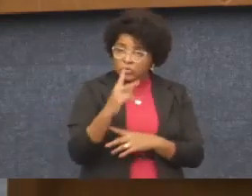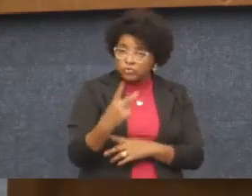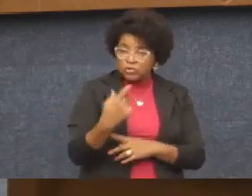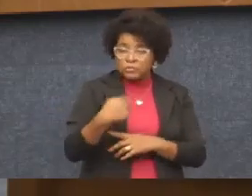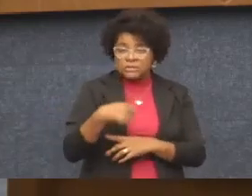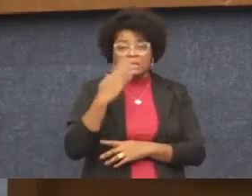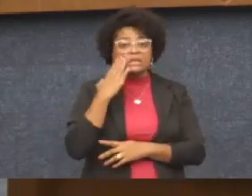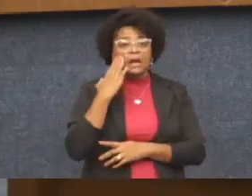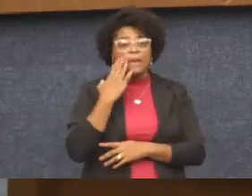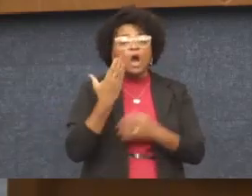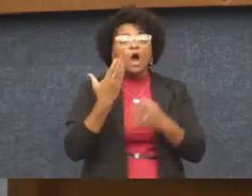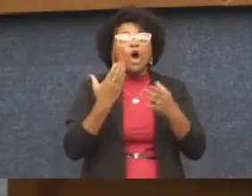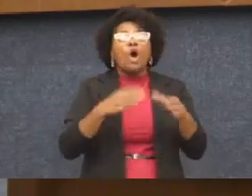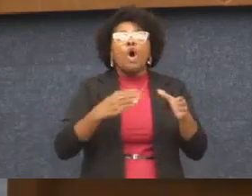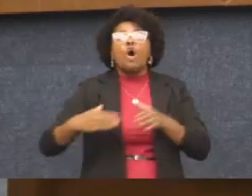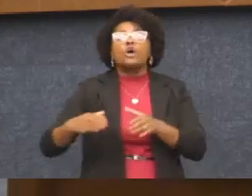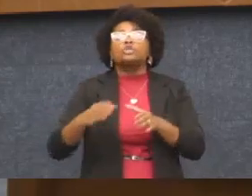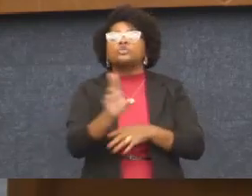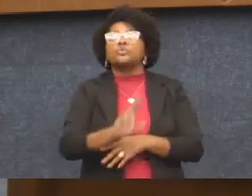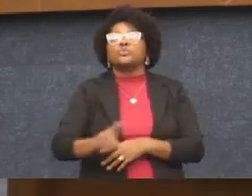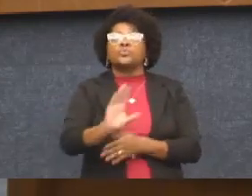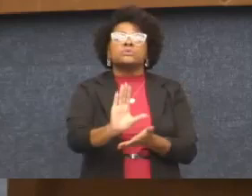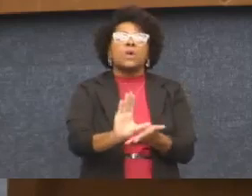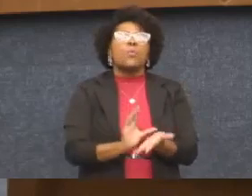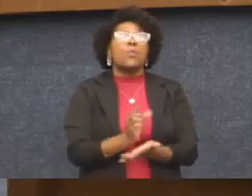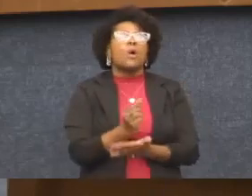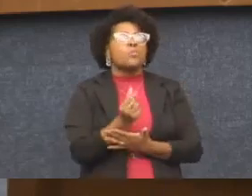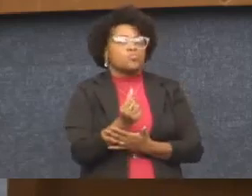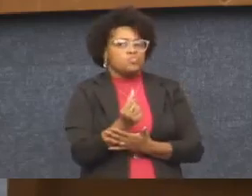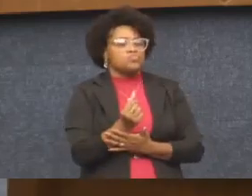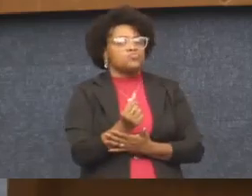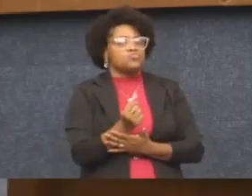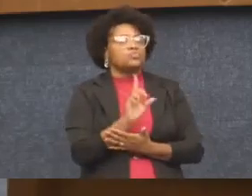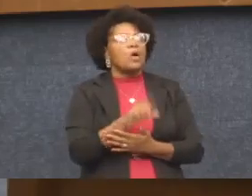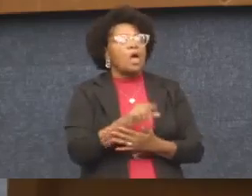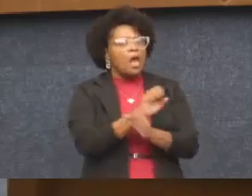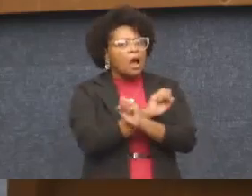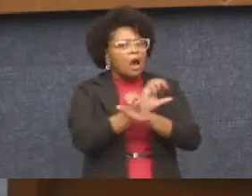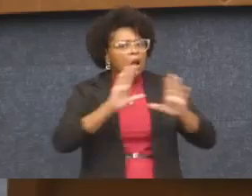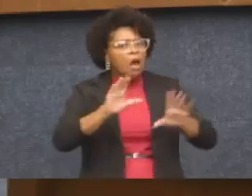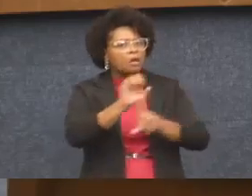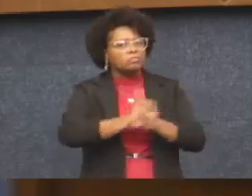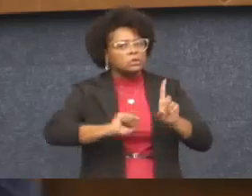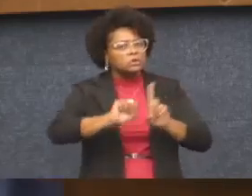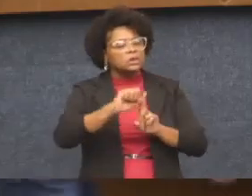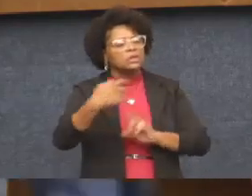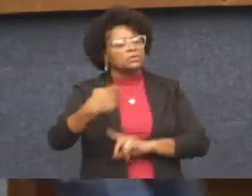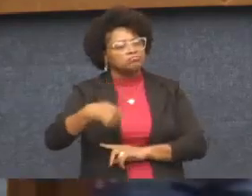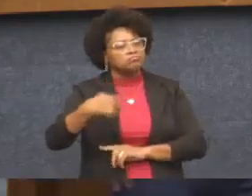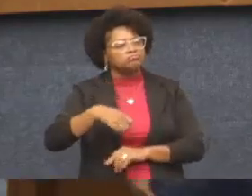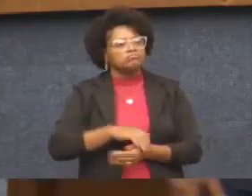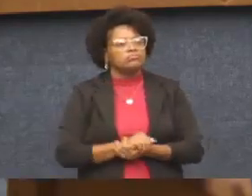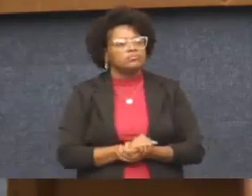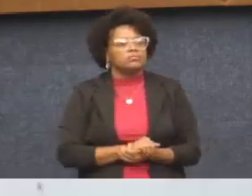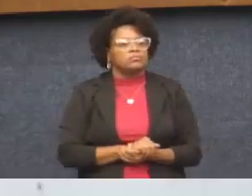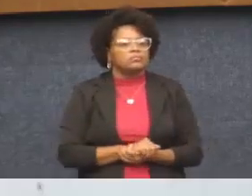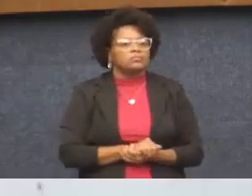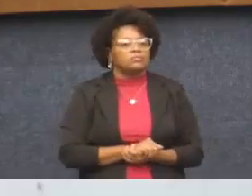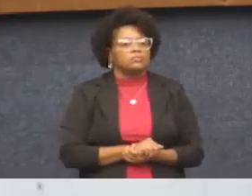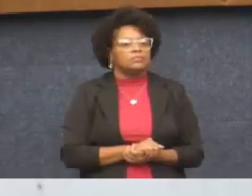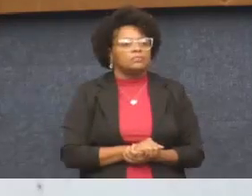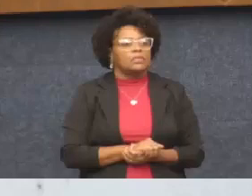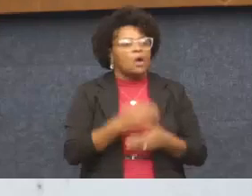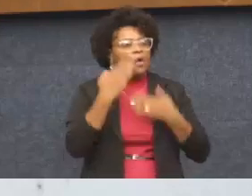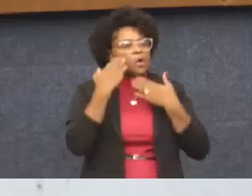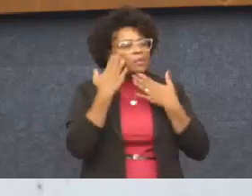sendo utilizados. Então, é importante que isso fique bem claro para a sociedade. Obrigado, presidente. Obrigado, vereador Irlan